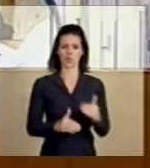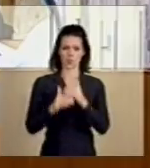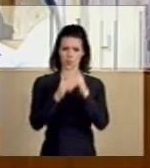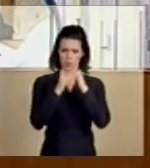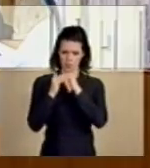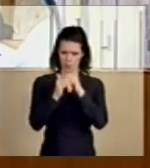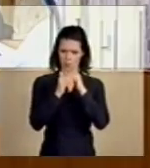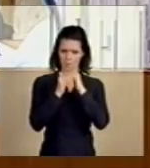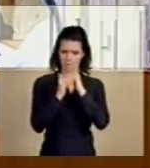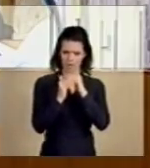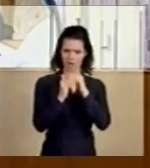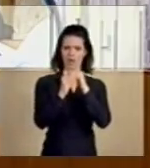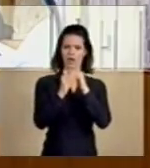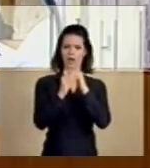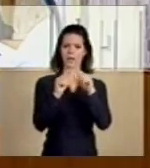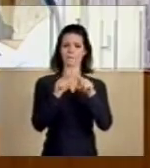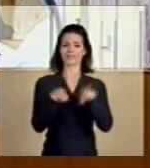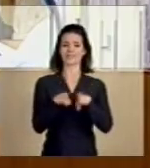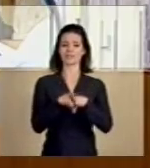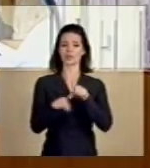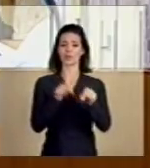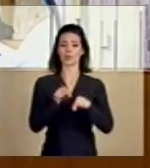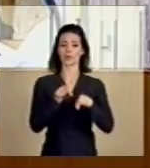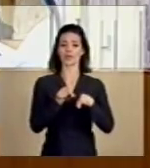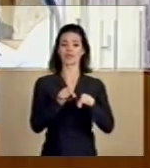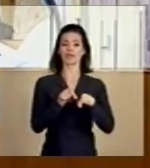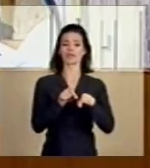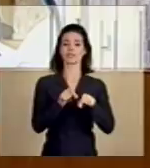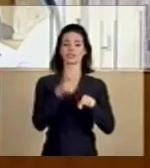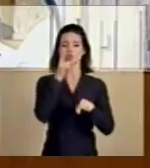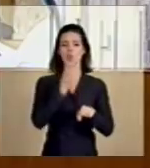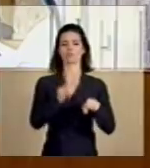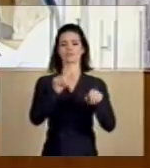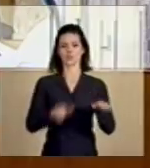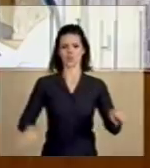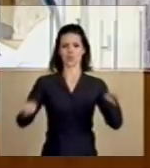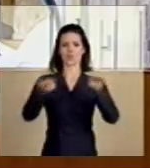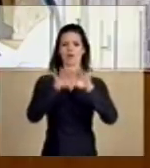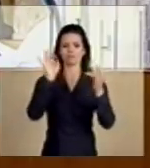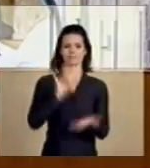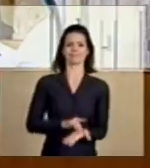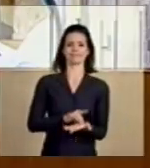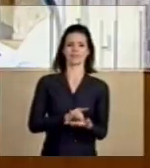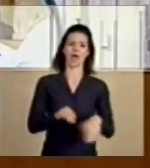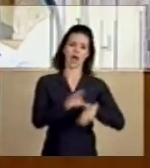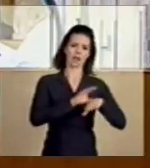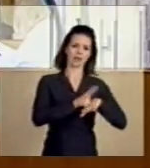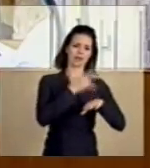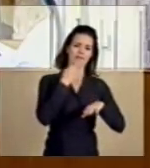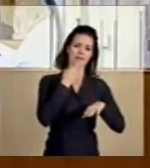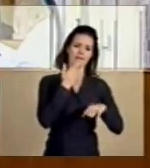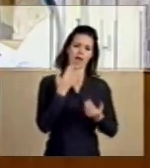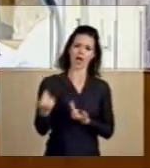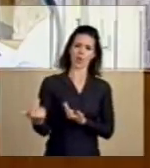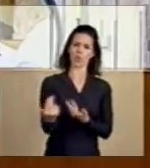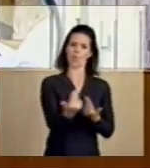que é um passo no sentido da igualação, que é a dinâmica do princípio da igualdade. A Constituição fala em igualdade,